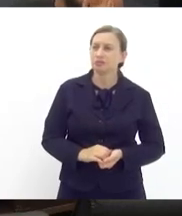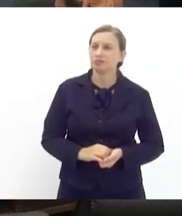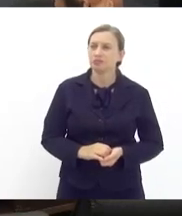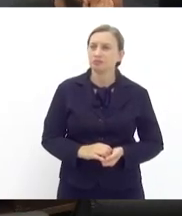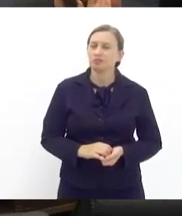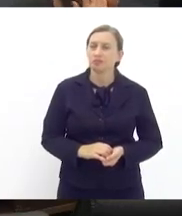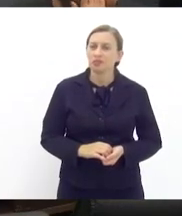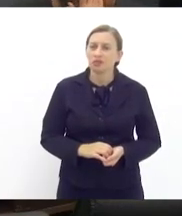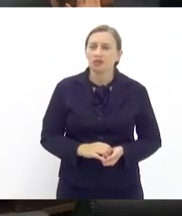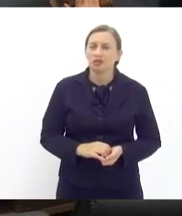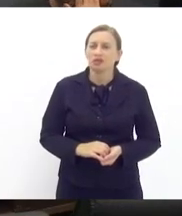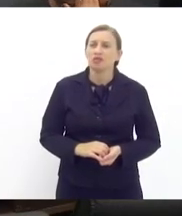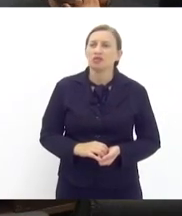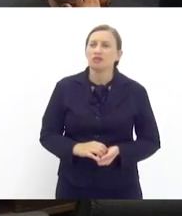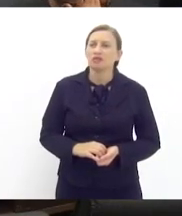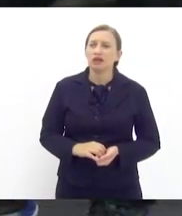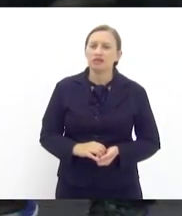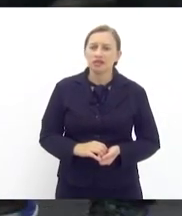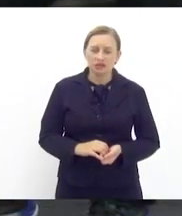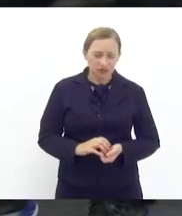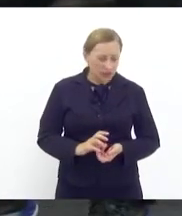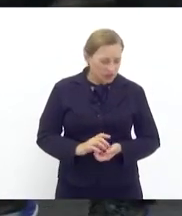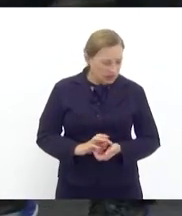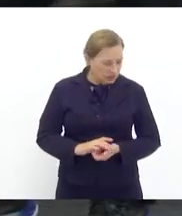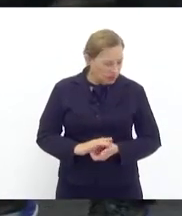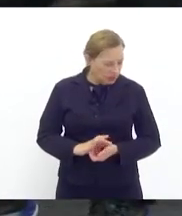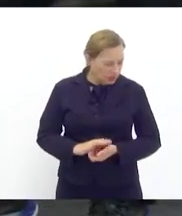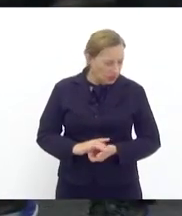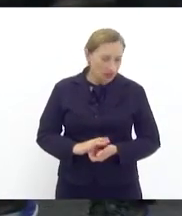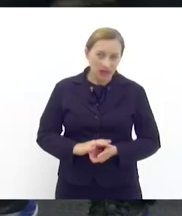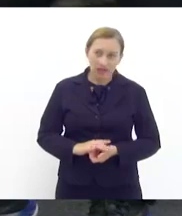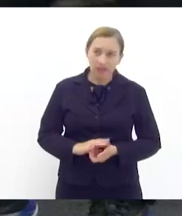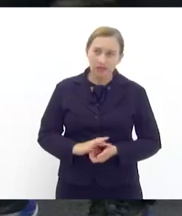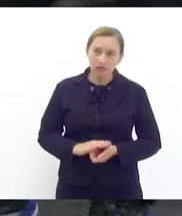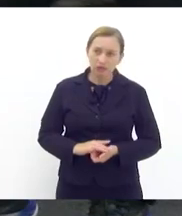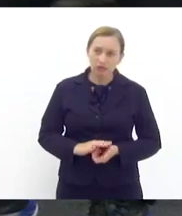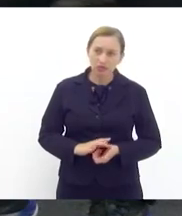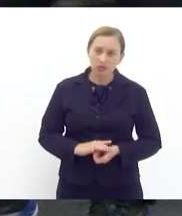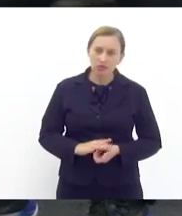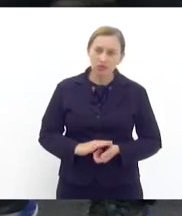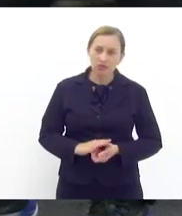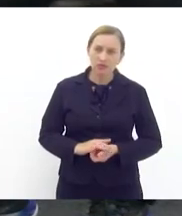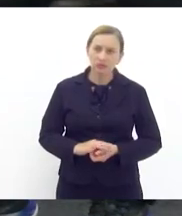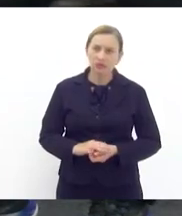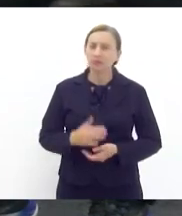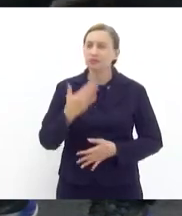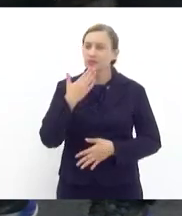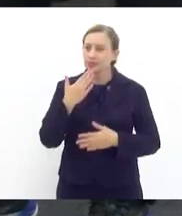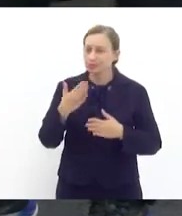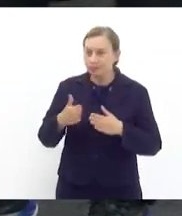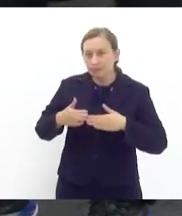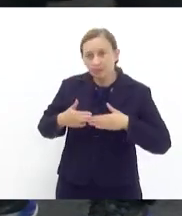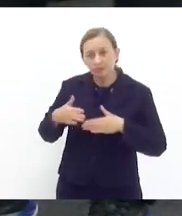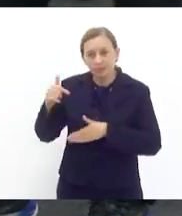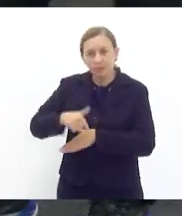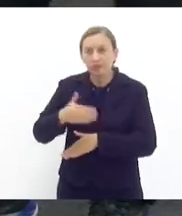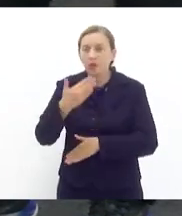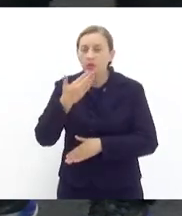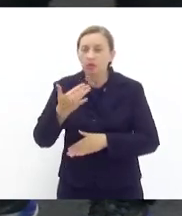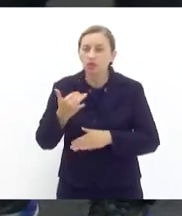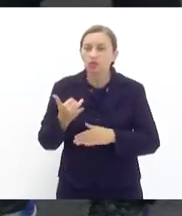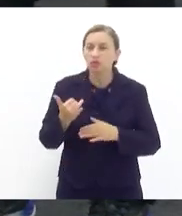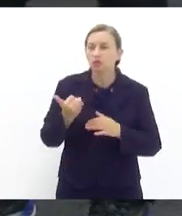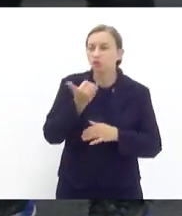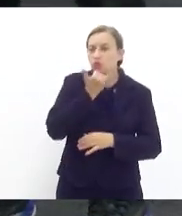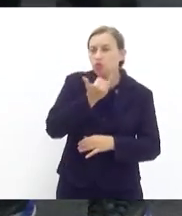um pouco ausente nesse último mês por questões de saúde e me permito aqui pedir desculpas